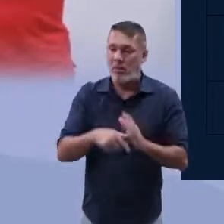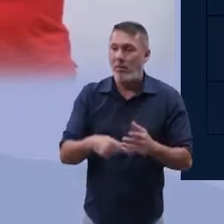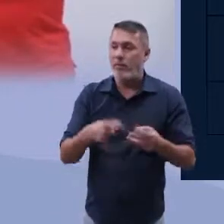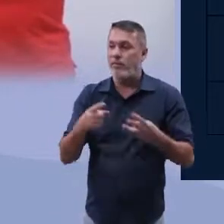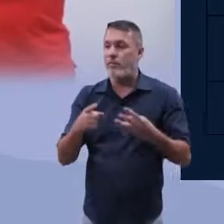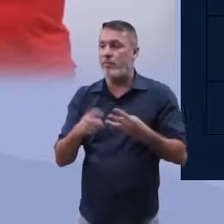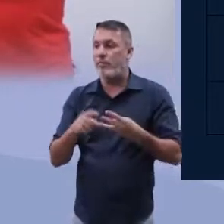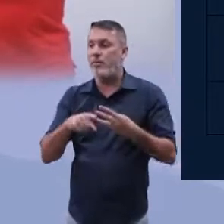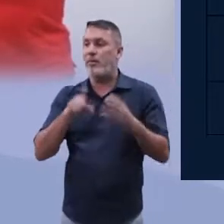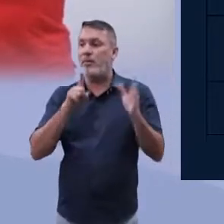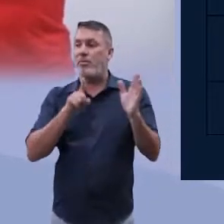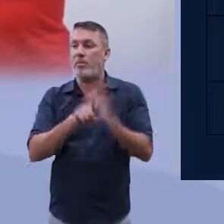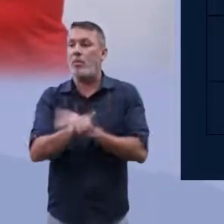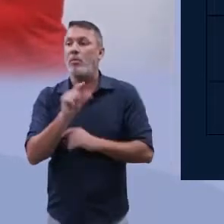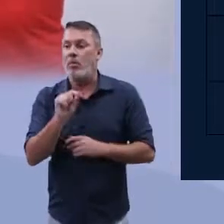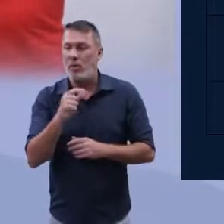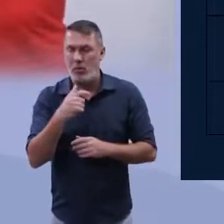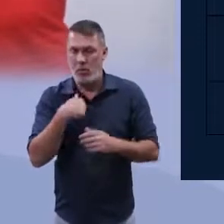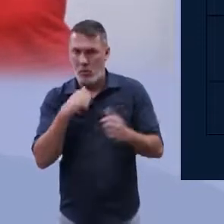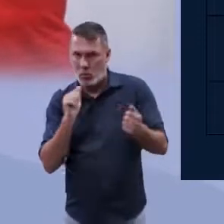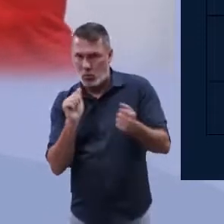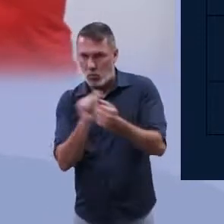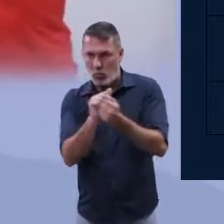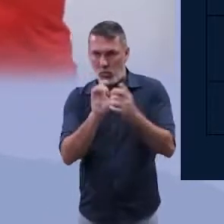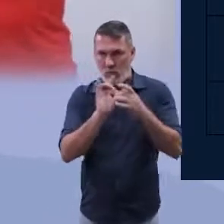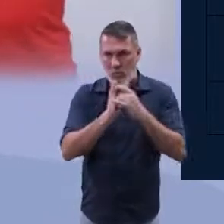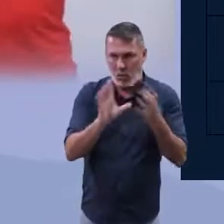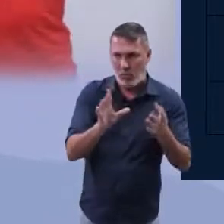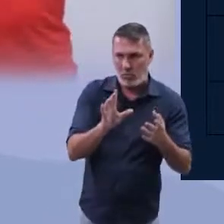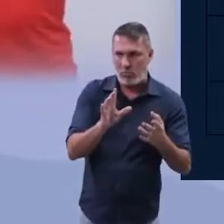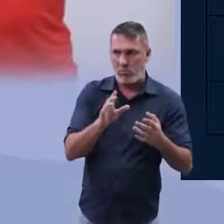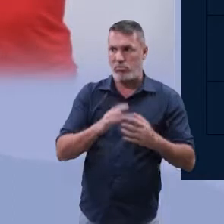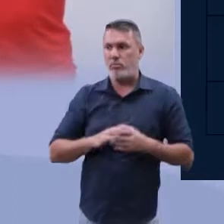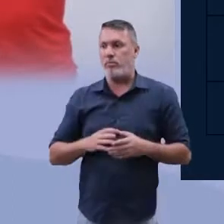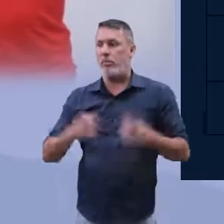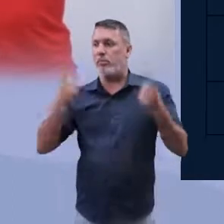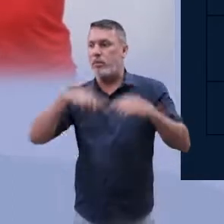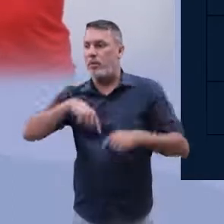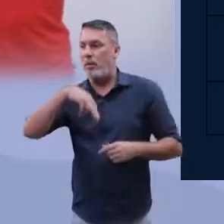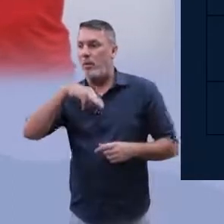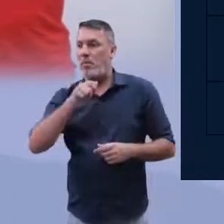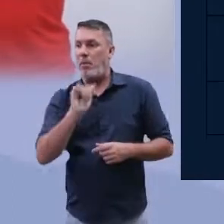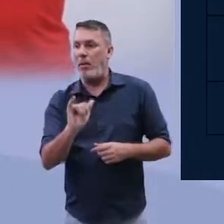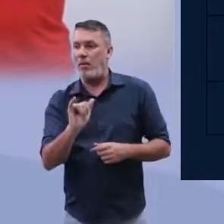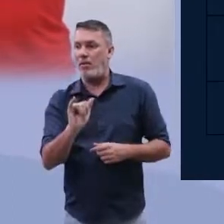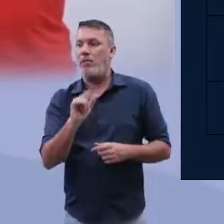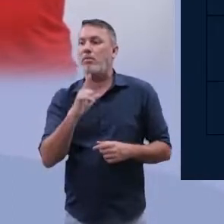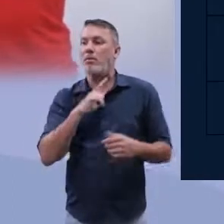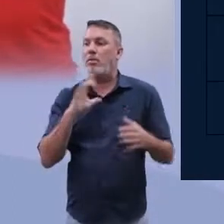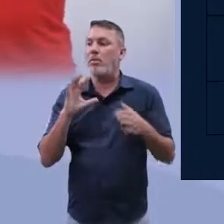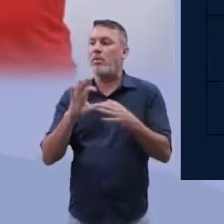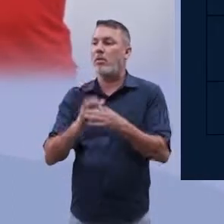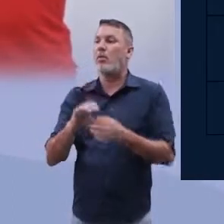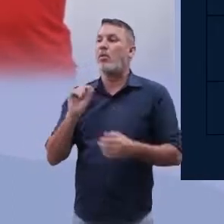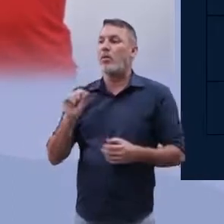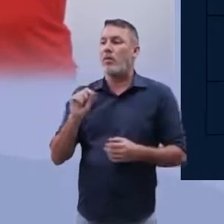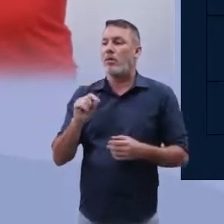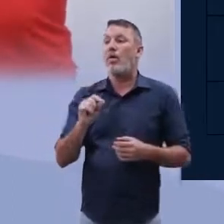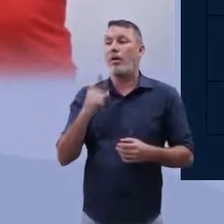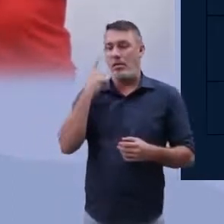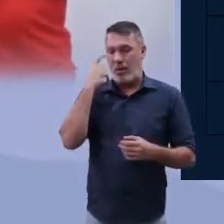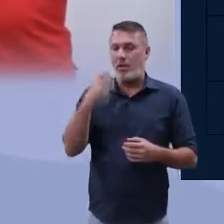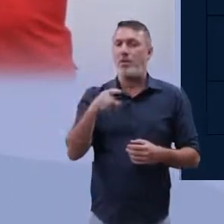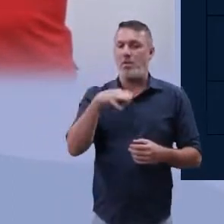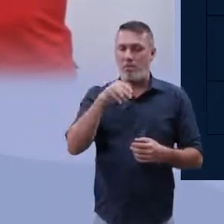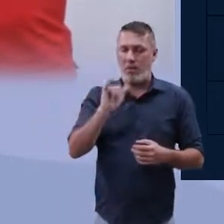é? Could I join you? Né? Eu posso me juntar a vocês? Could I join you? E o may? May I go to the bathroom?